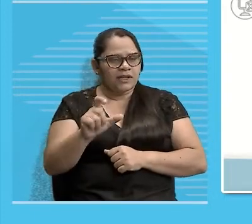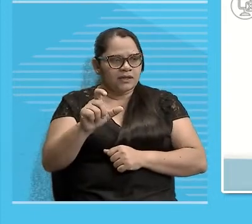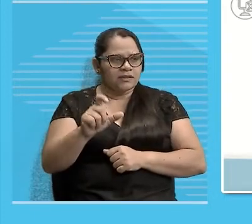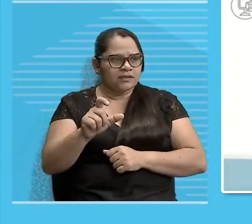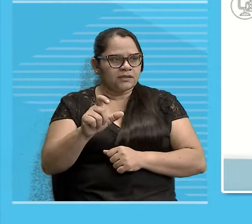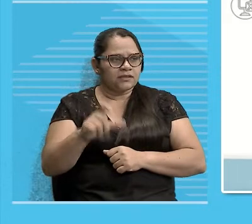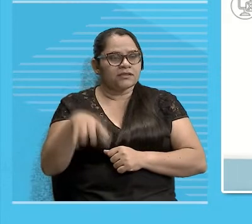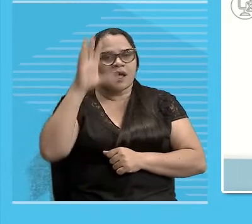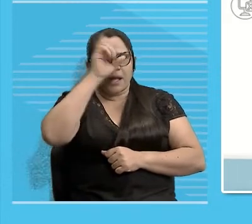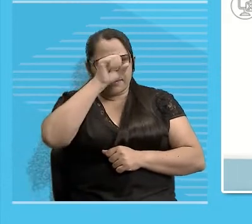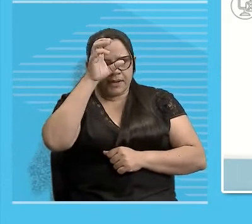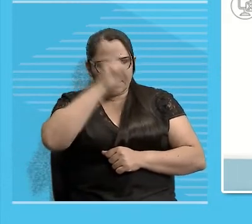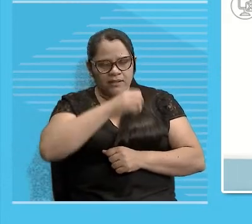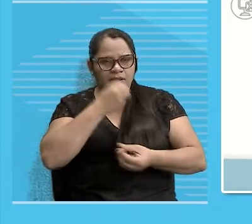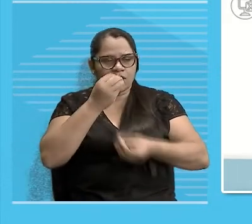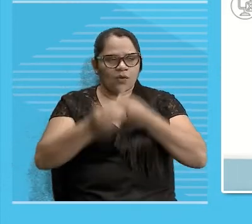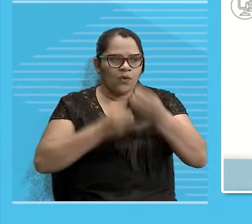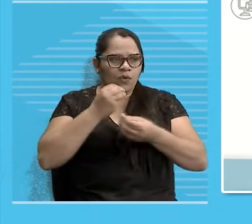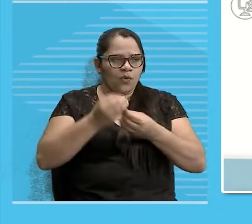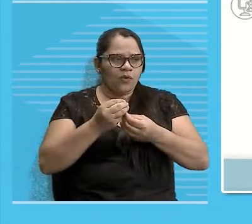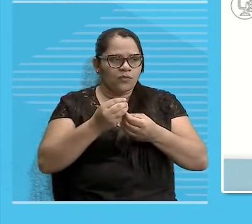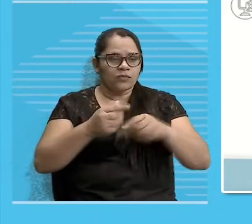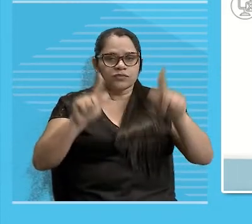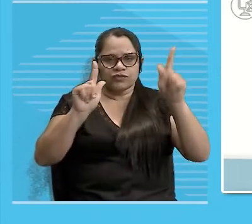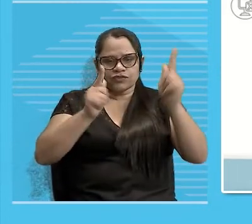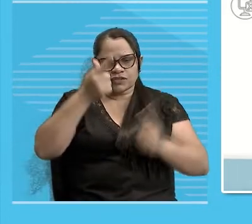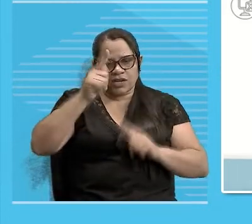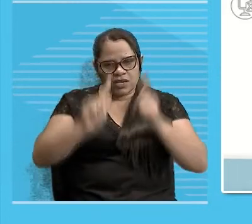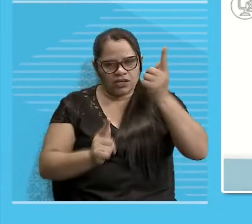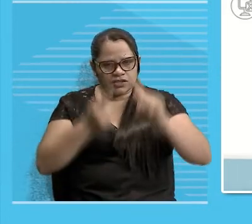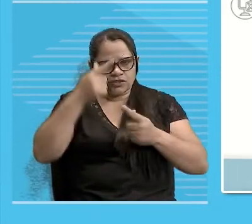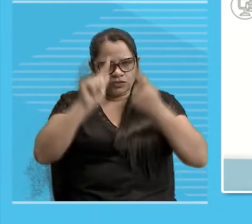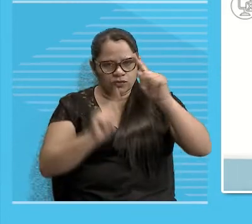galera, gestos amplos e dramáticos.